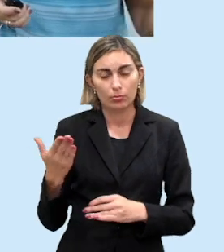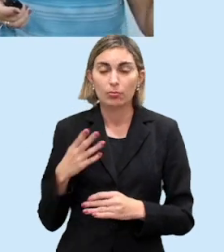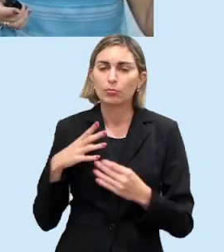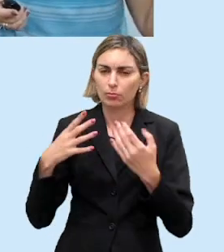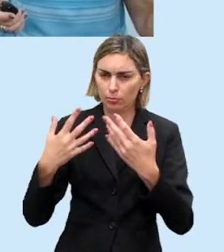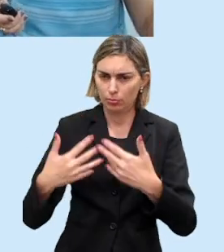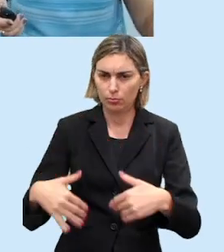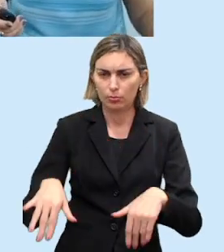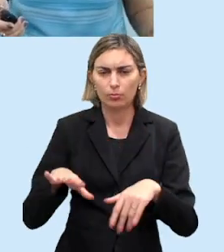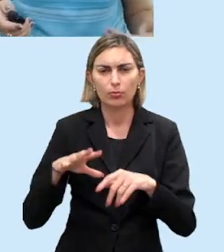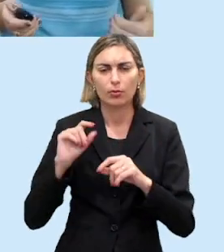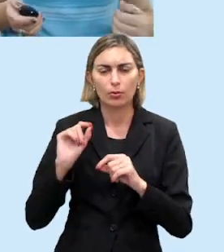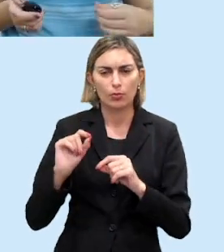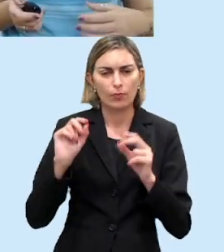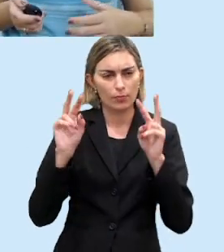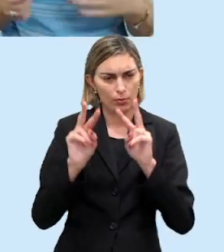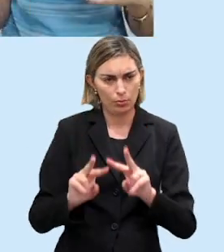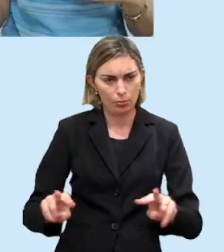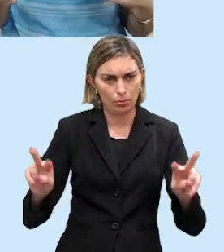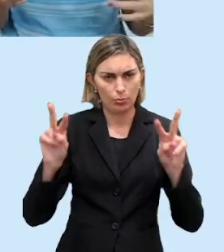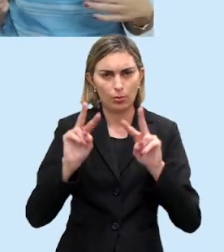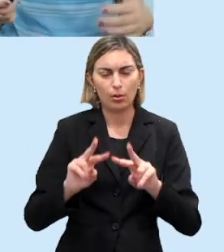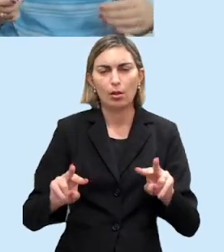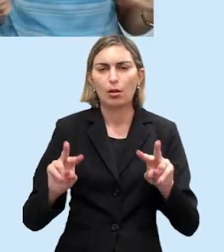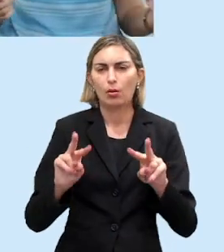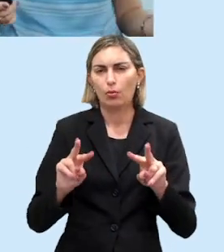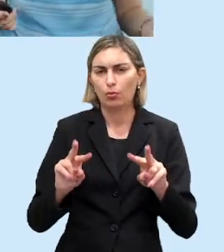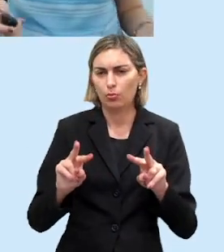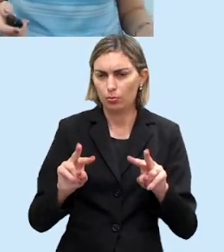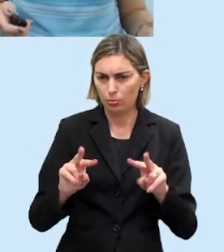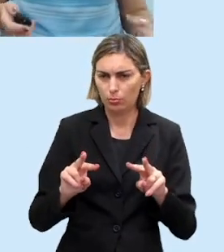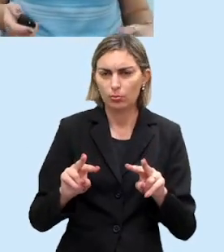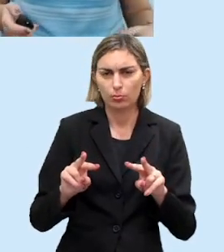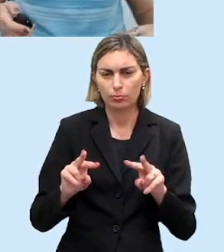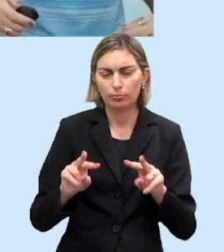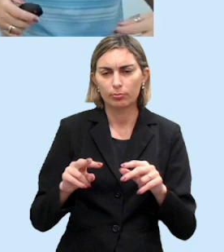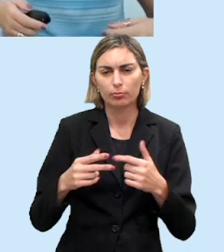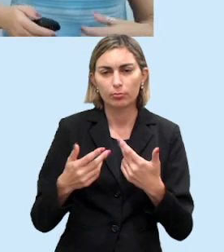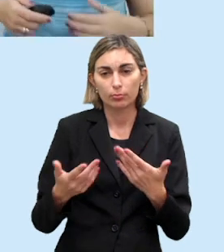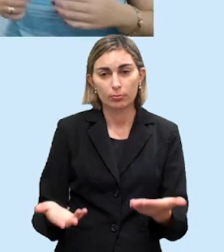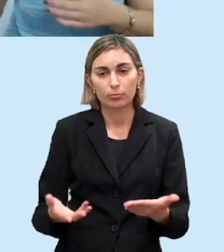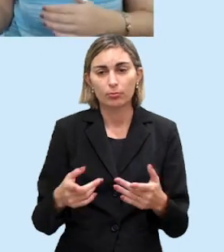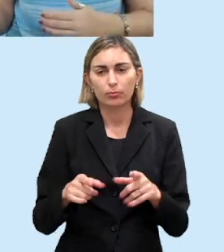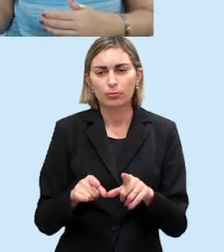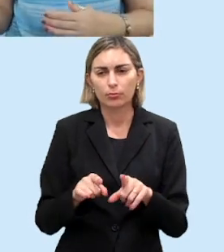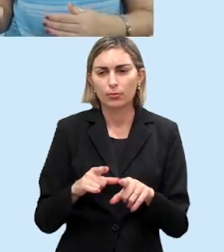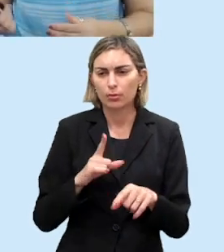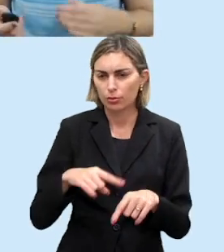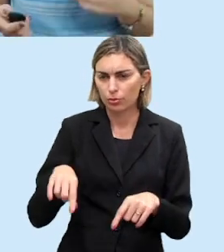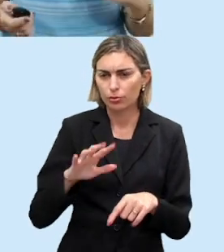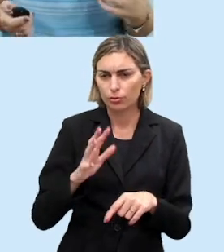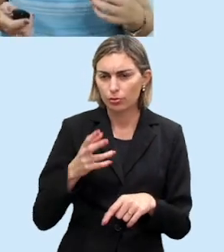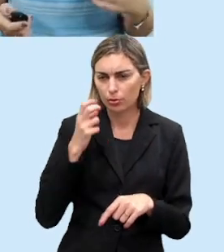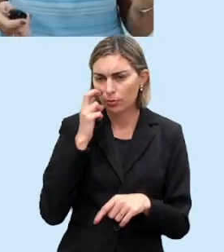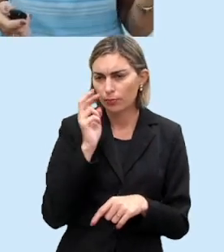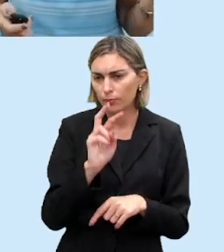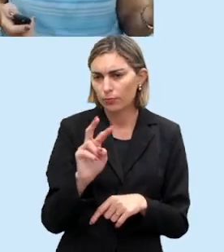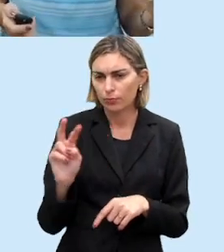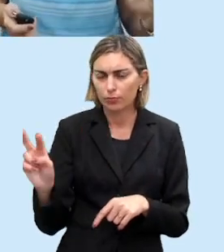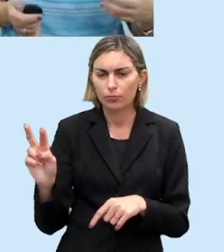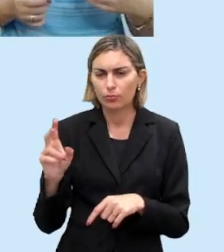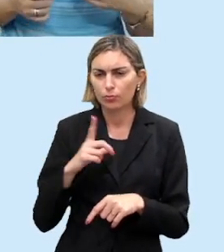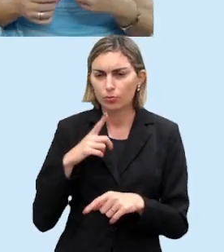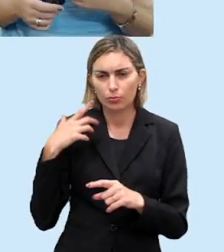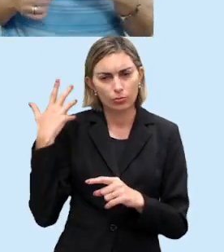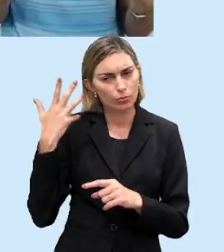Naturalmente, discursos visuais, né, discursos verbovisuais, né, e a gente já viu que um